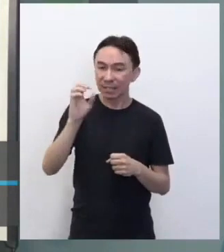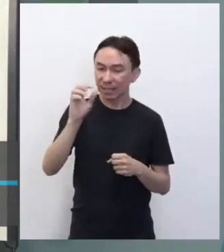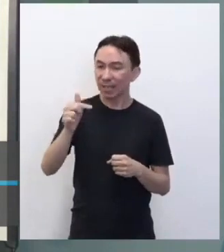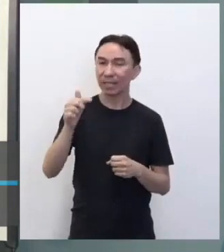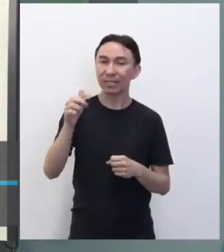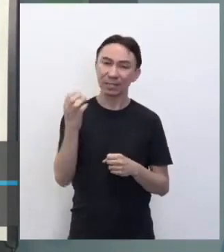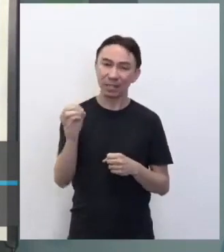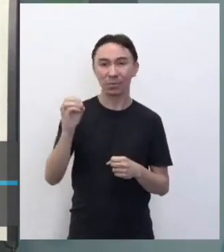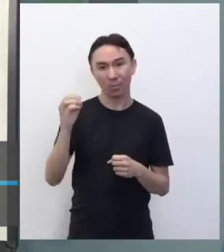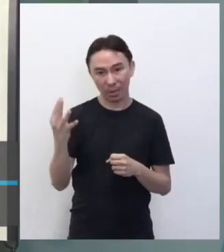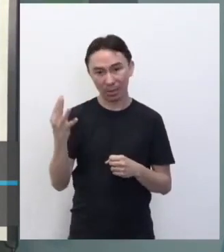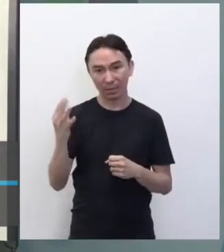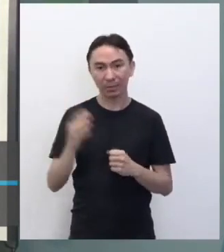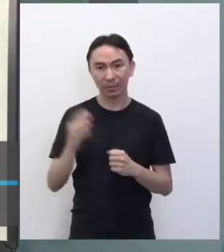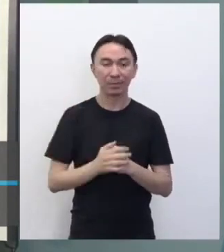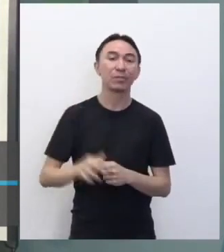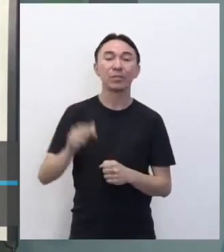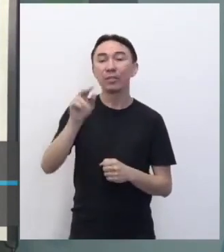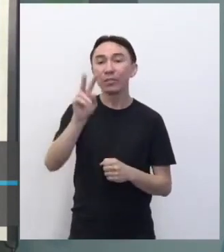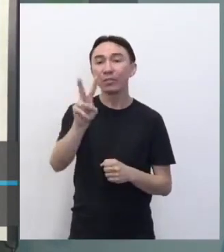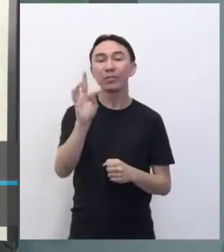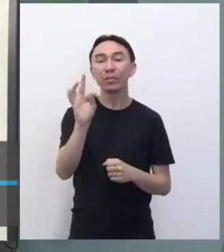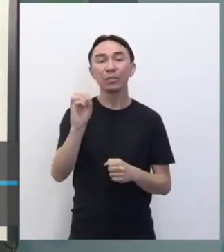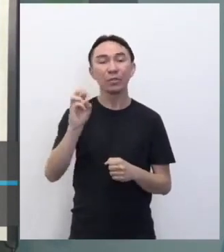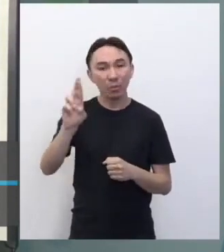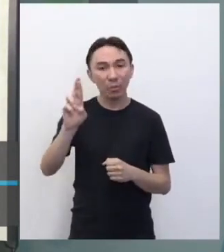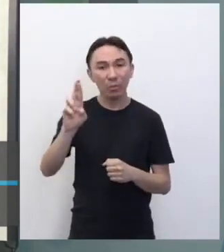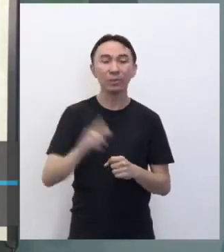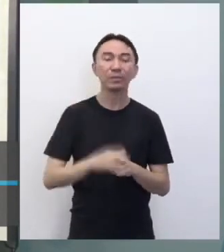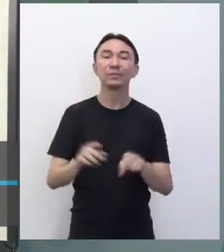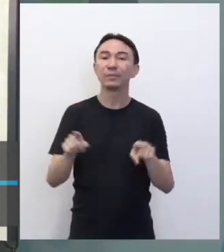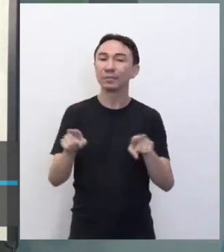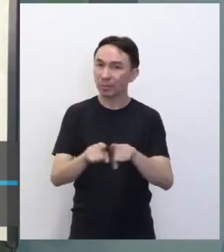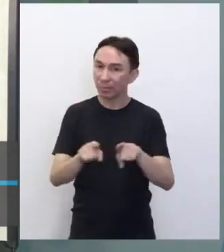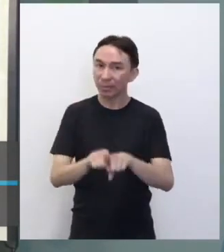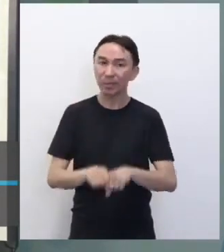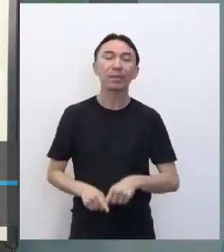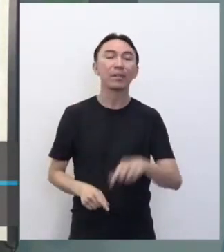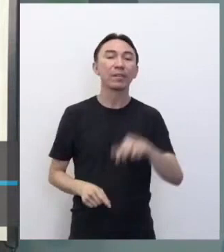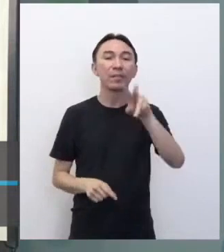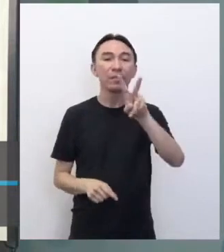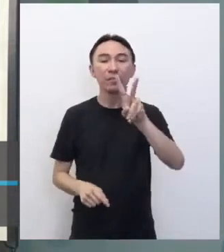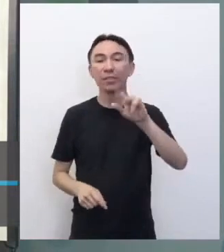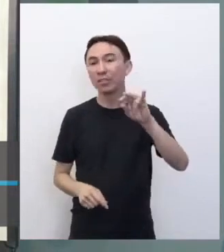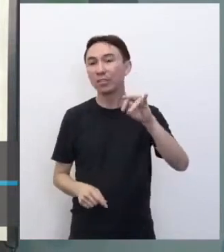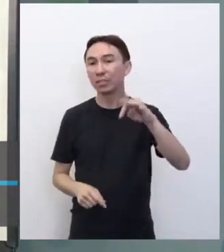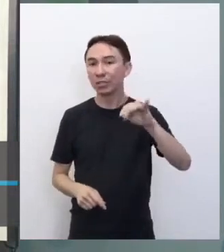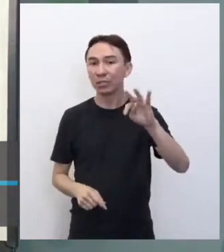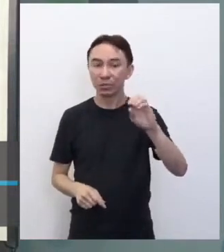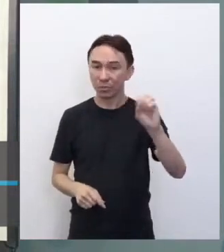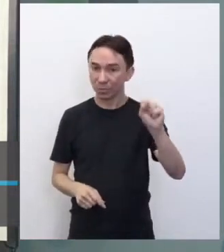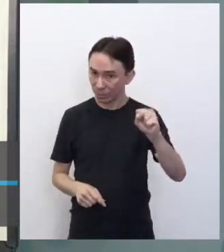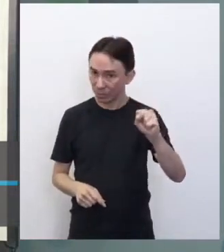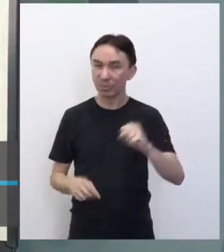Hugo, F084, Marcos Vinícius, também 084, Jennifer